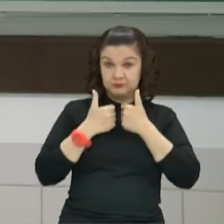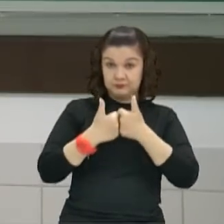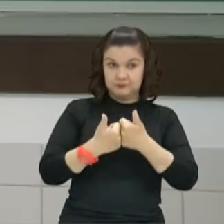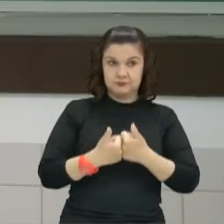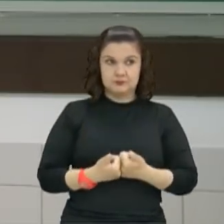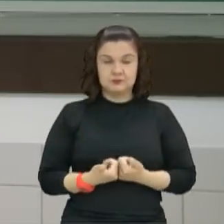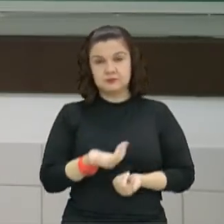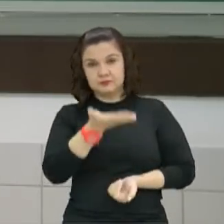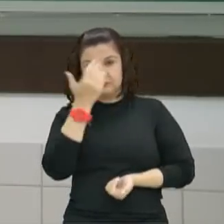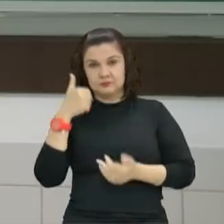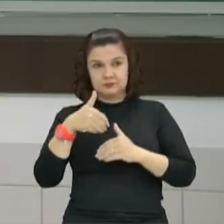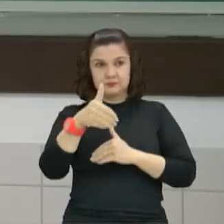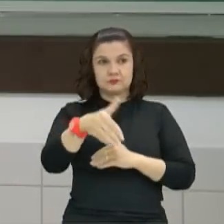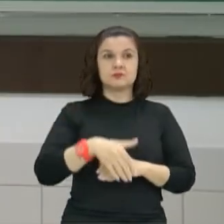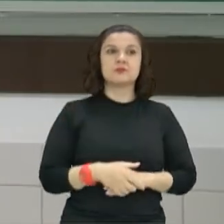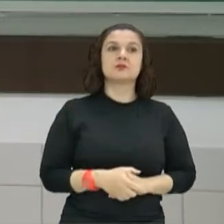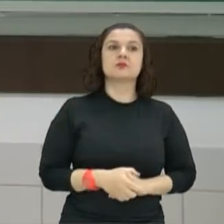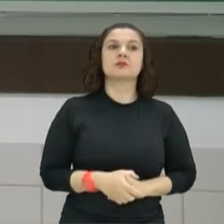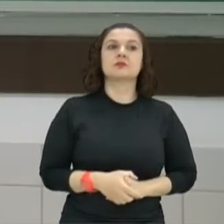passo a passo. Vamos continuar?